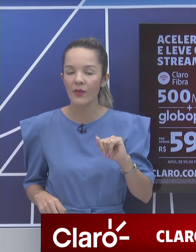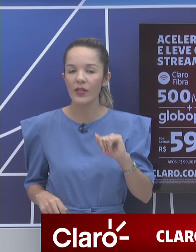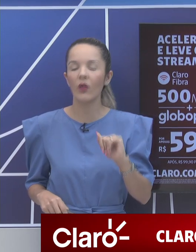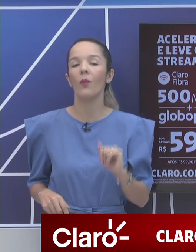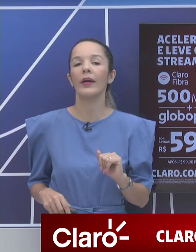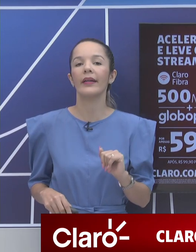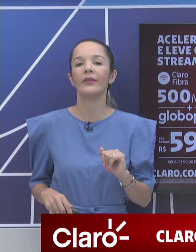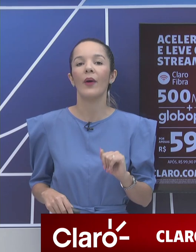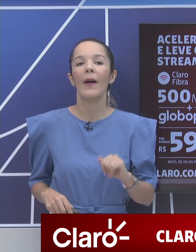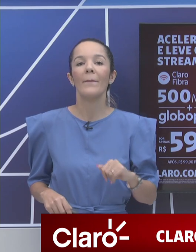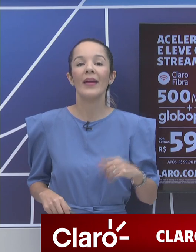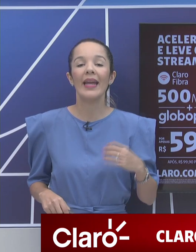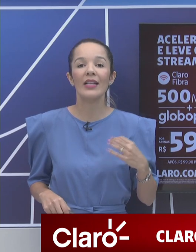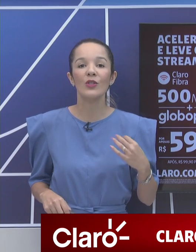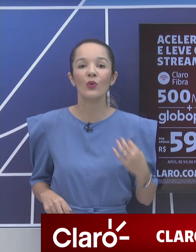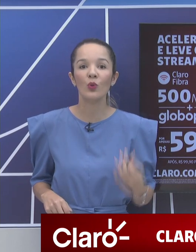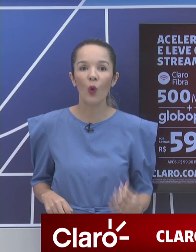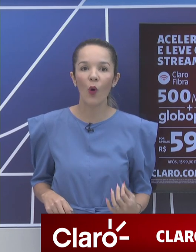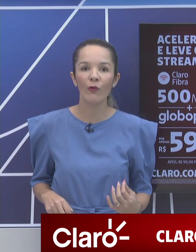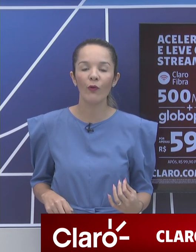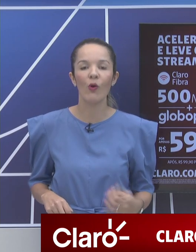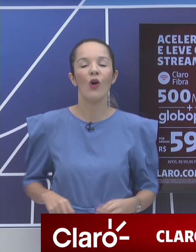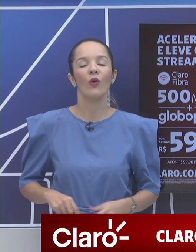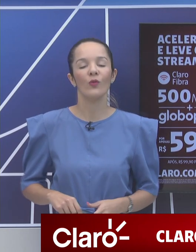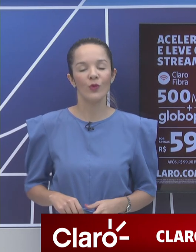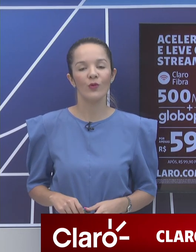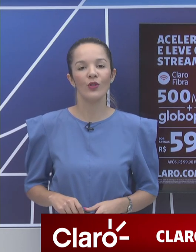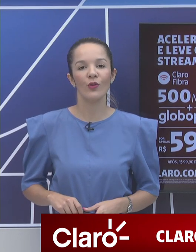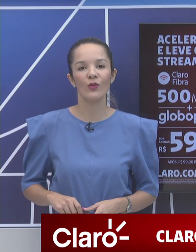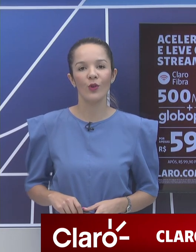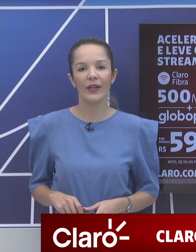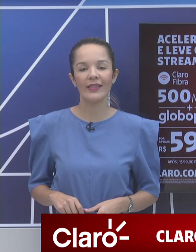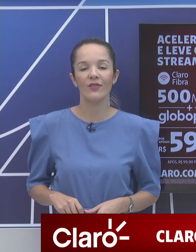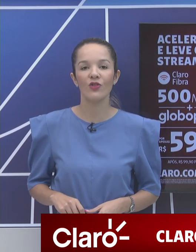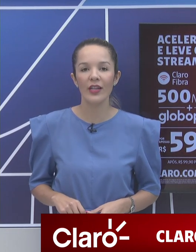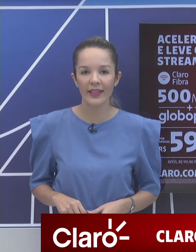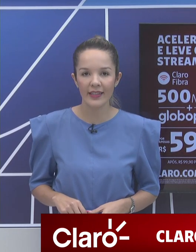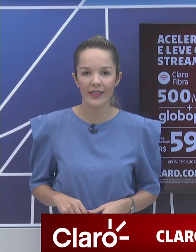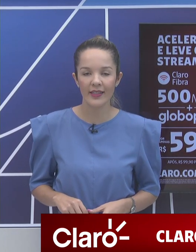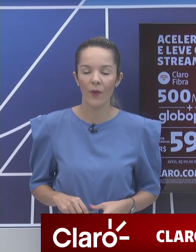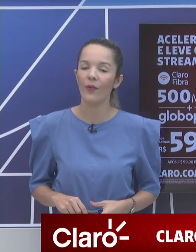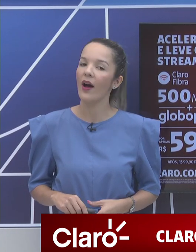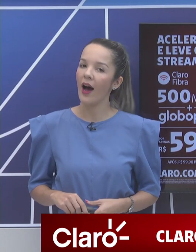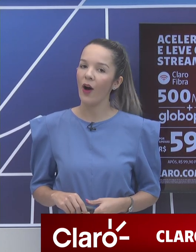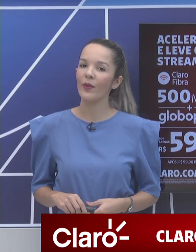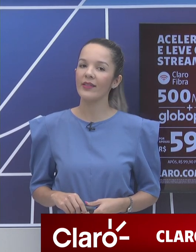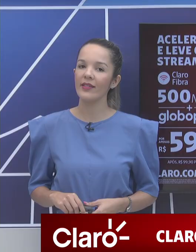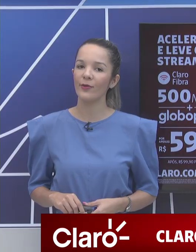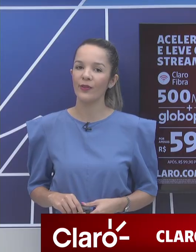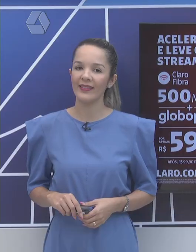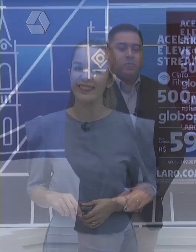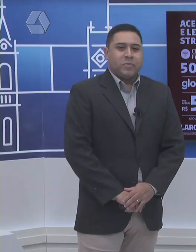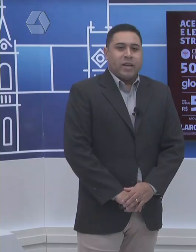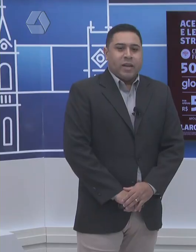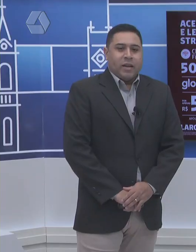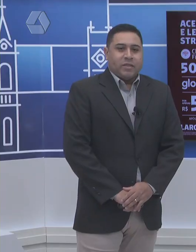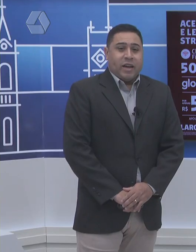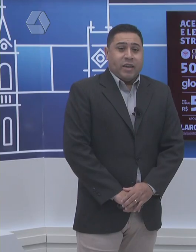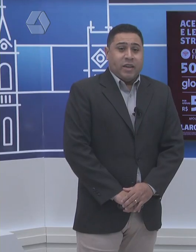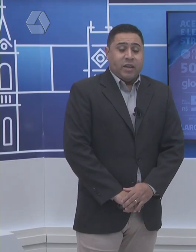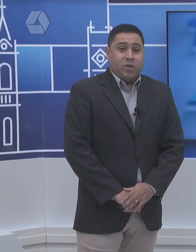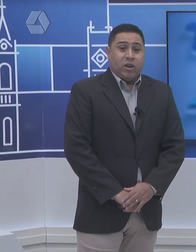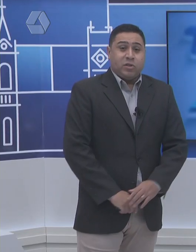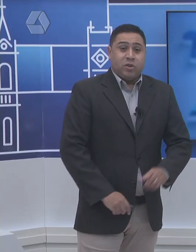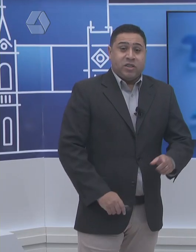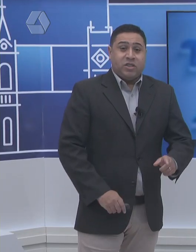está aí nos acompanhando, merece o novo. Consulte condições de aquisição. Albert Silva. Tá